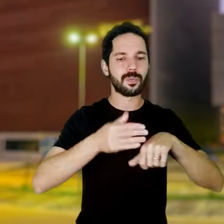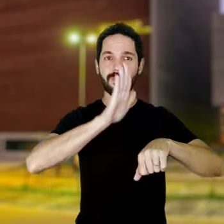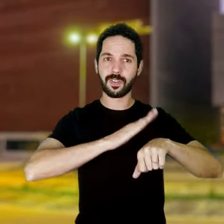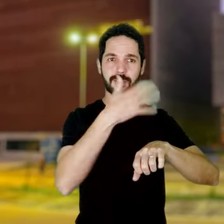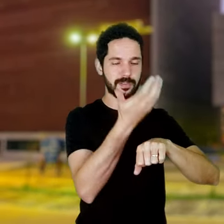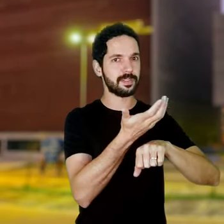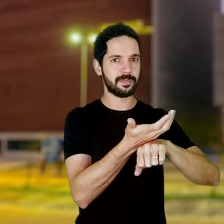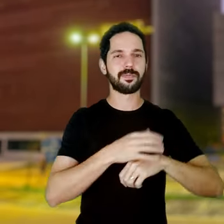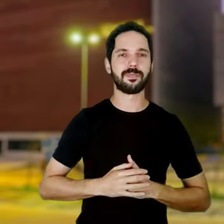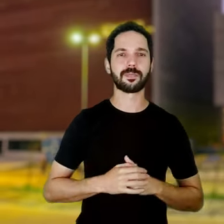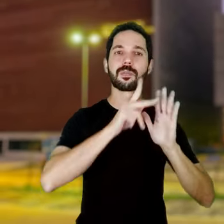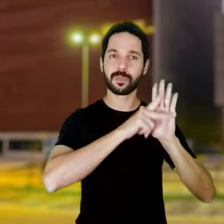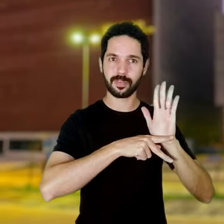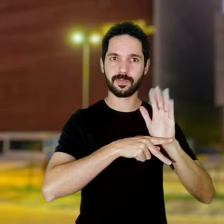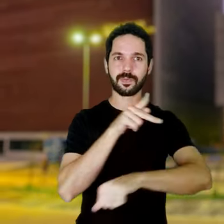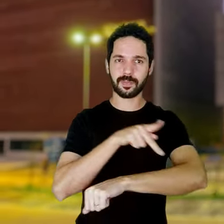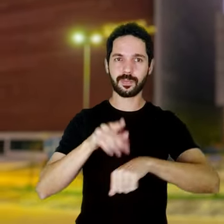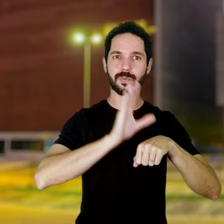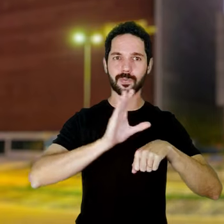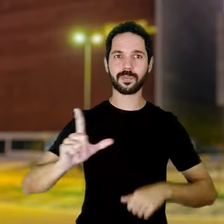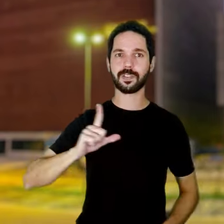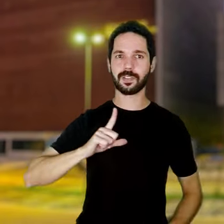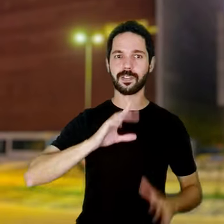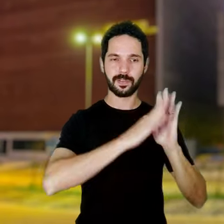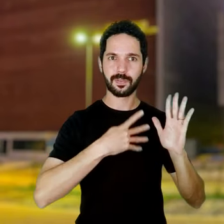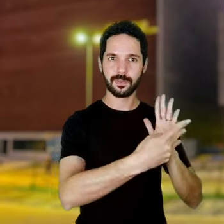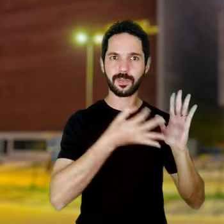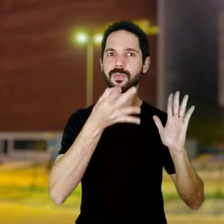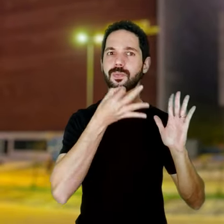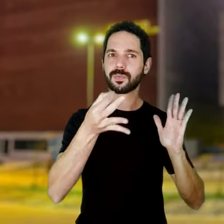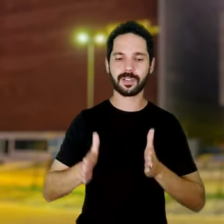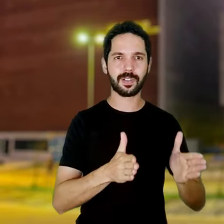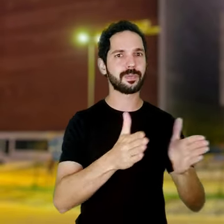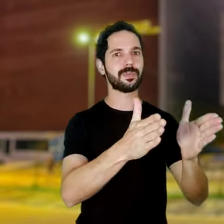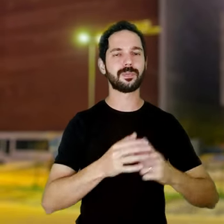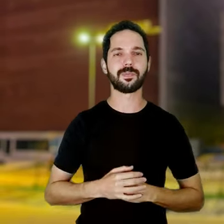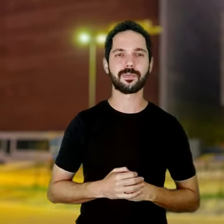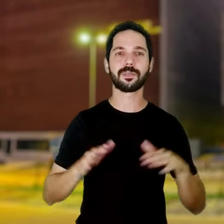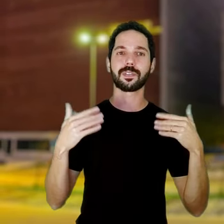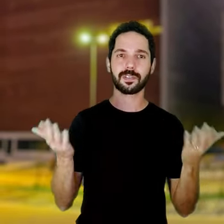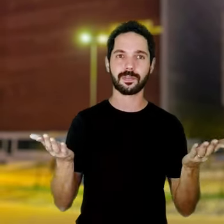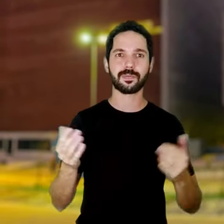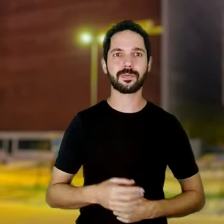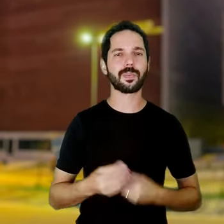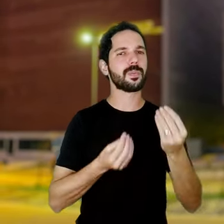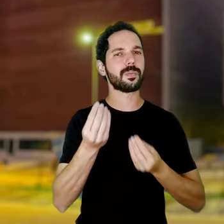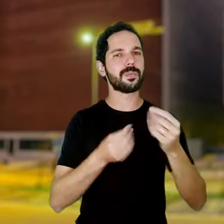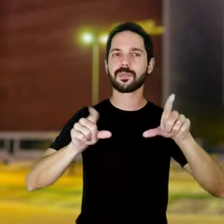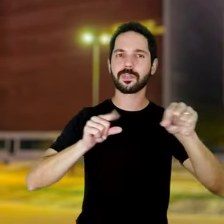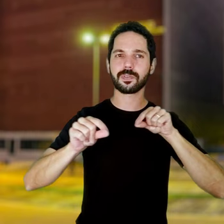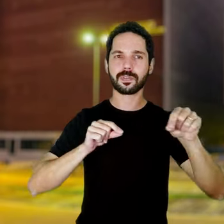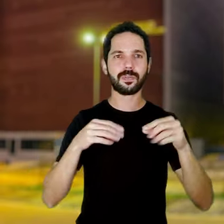as disciplinas. No projeto pedagógico do curso, existem as matrizes sugeridas dessa trajetória. Então,